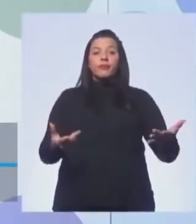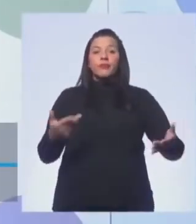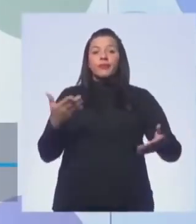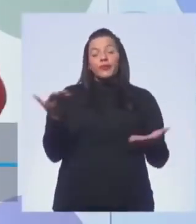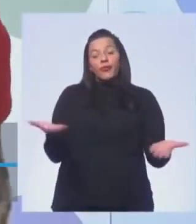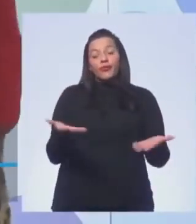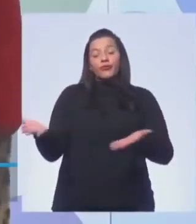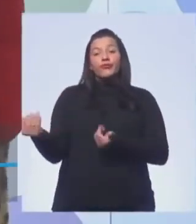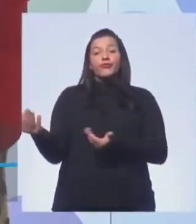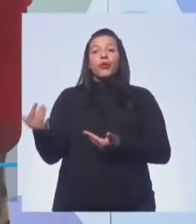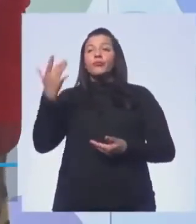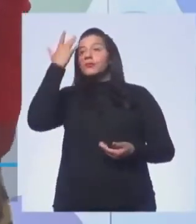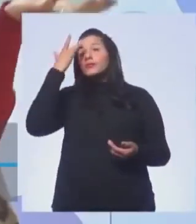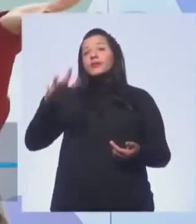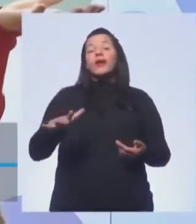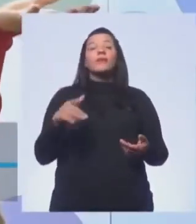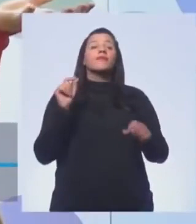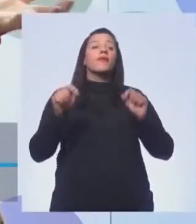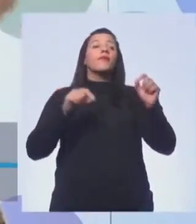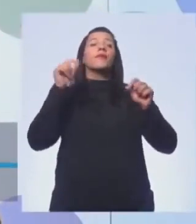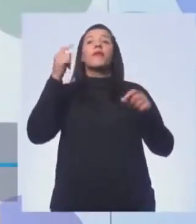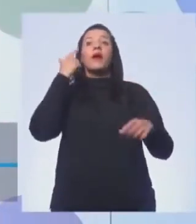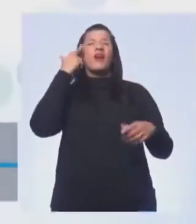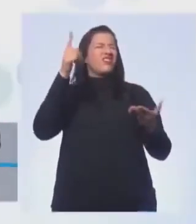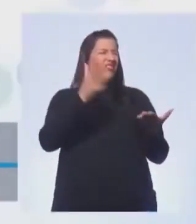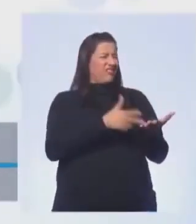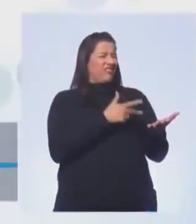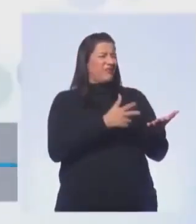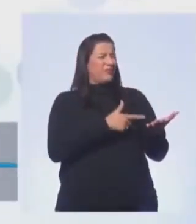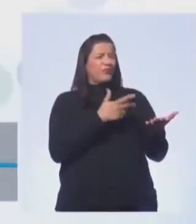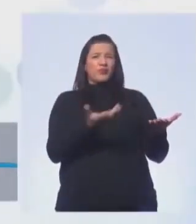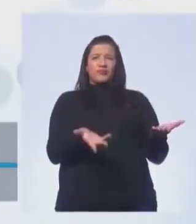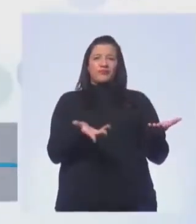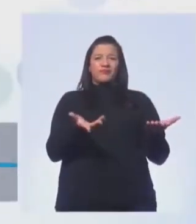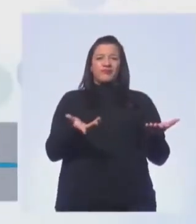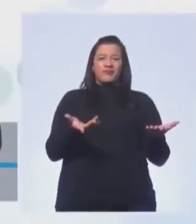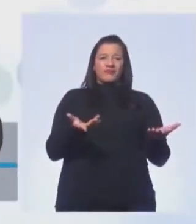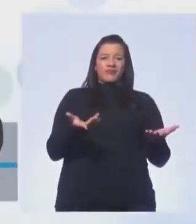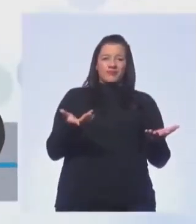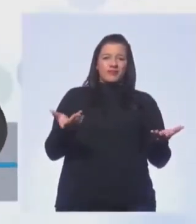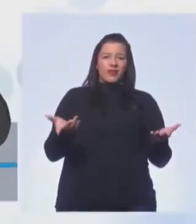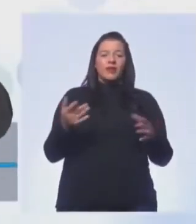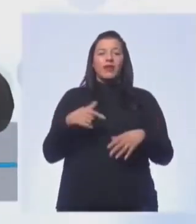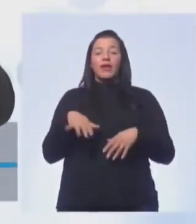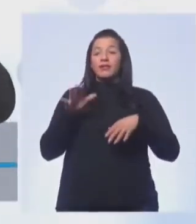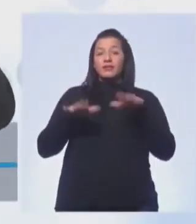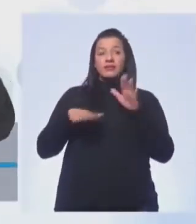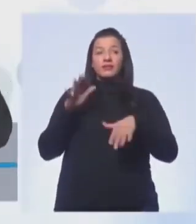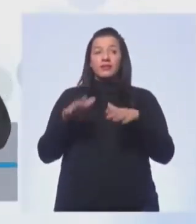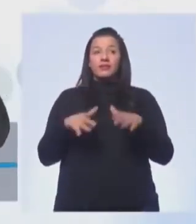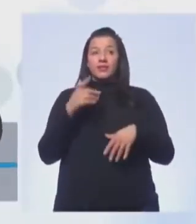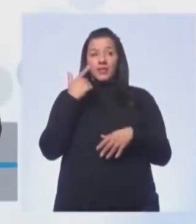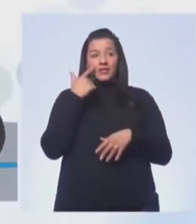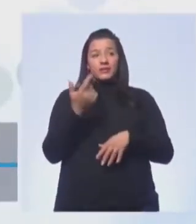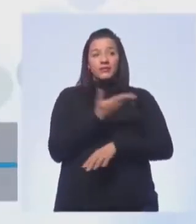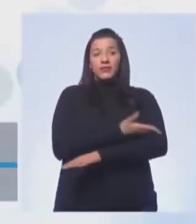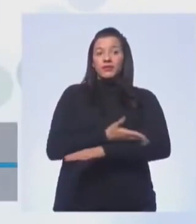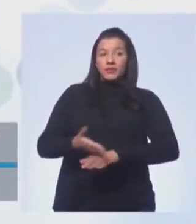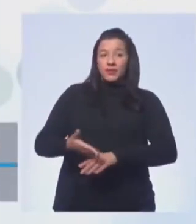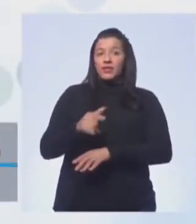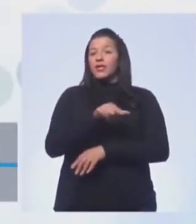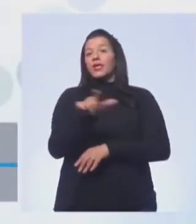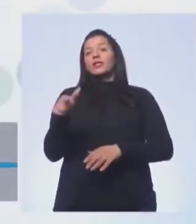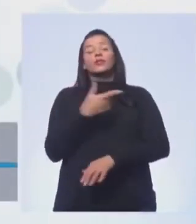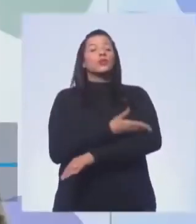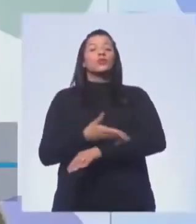jovens, não vão nem saber que existia isso. Pensa. Sim. Logo, claro, que eu estou indo até as raias da loucura. A gente perdeu um costume, eles nem tiveram.